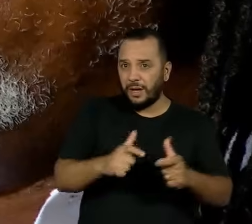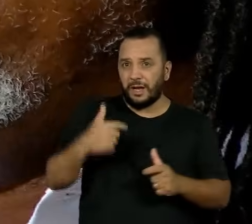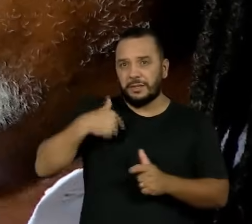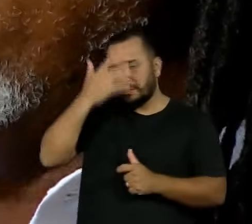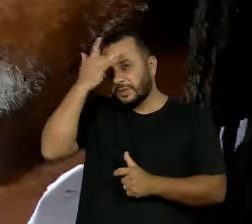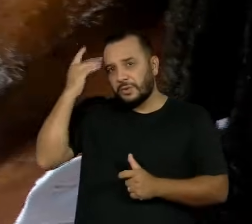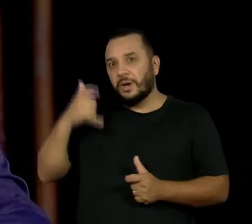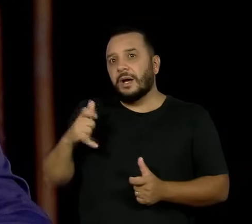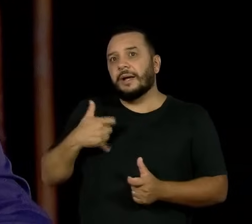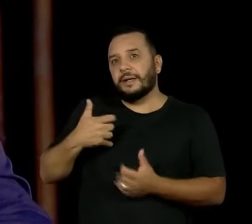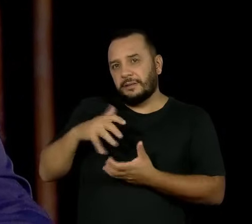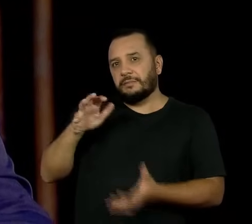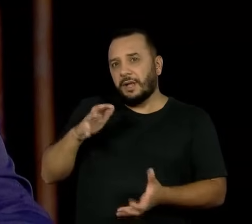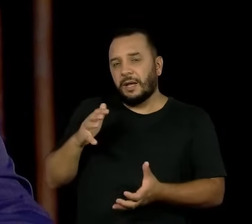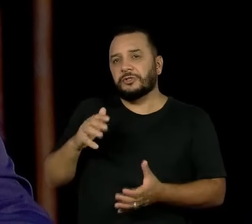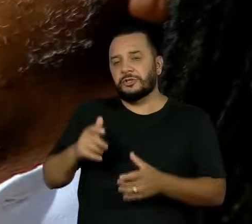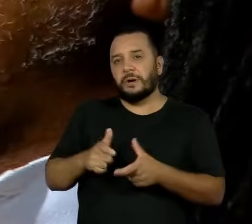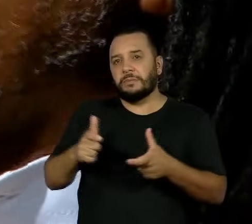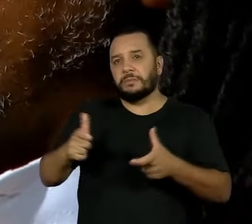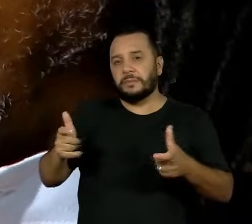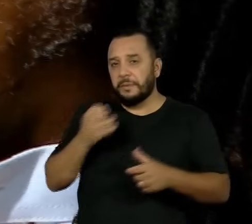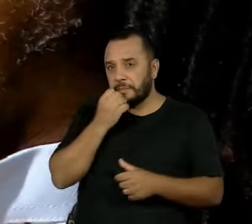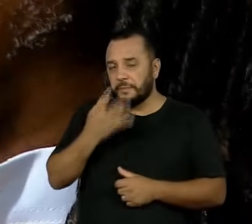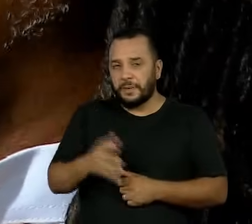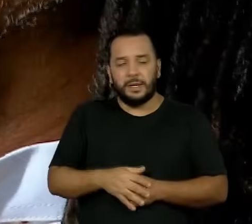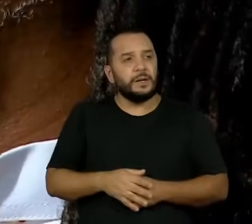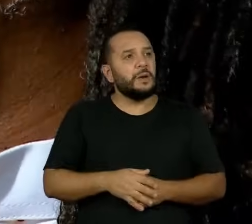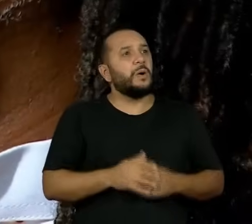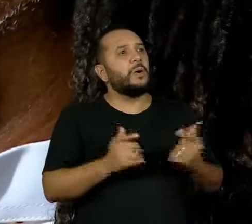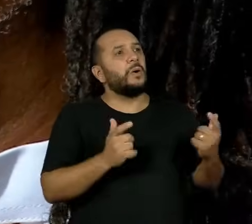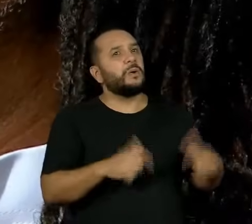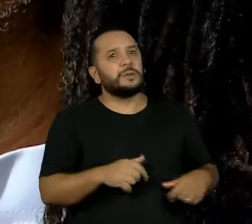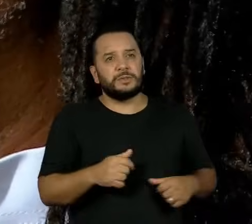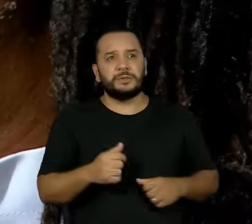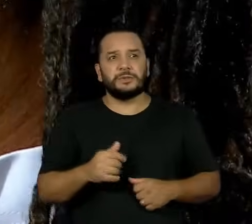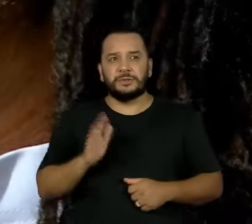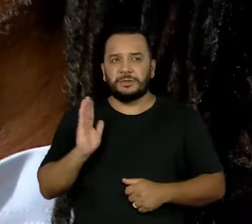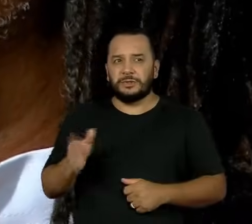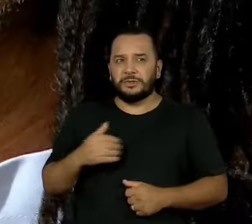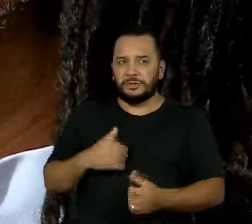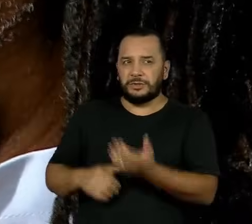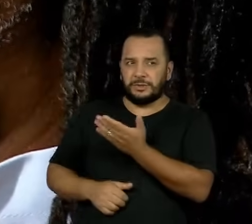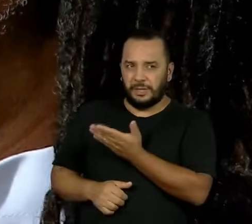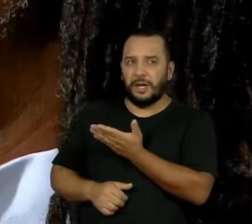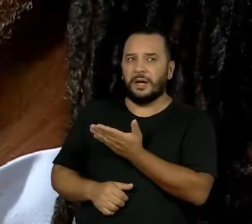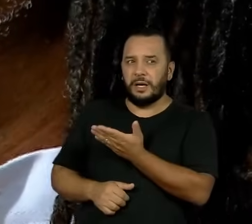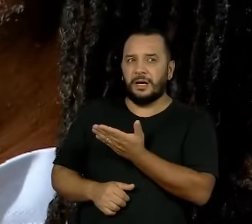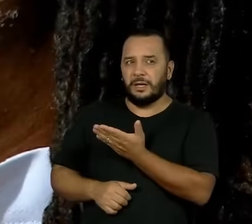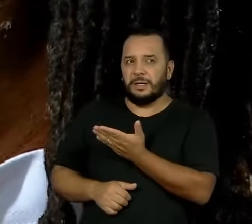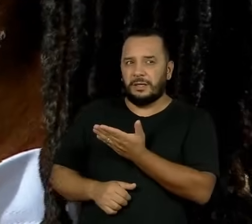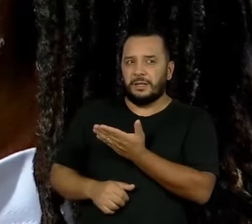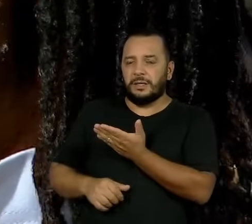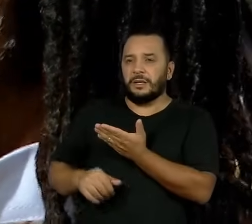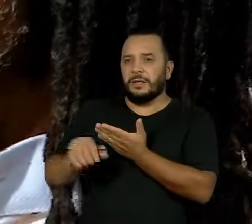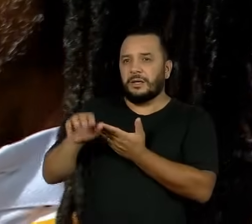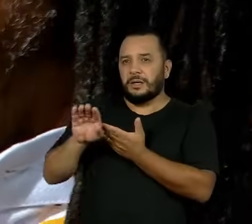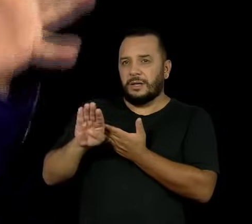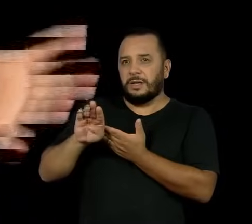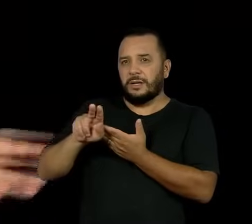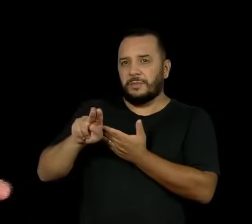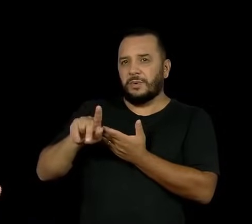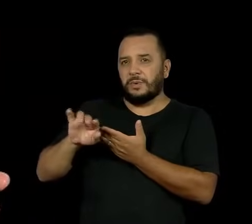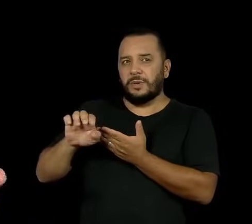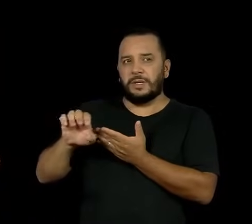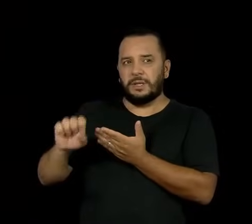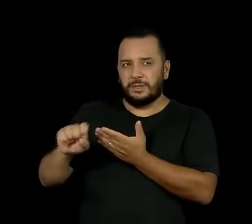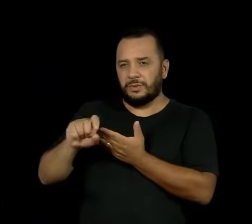bem. Onde? Chegando as Blue Zones, por exemplo, né? As zonas azuis. As zonas azuis. Mas tem E estão